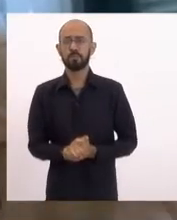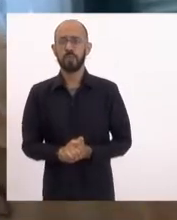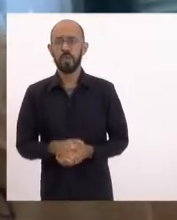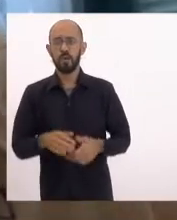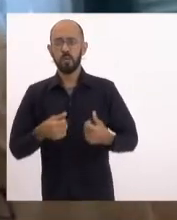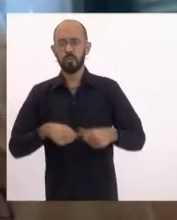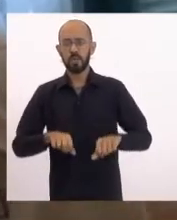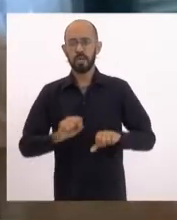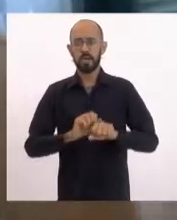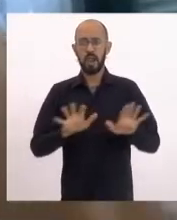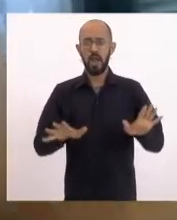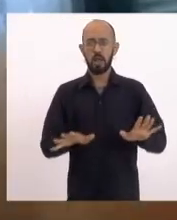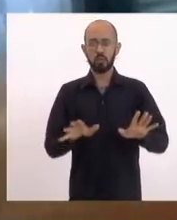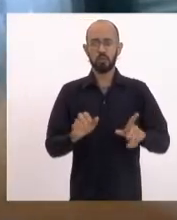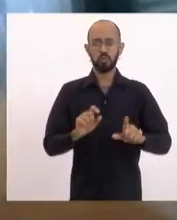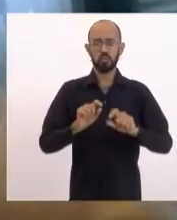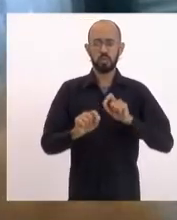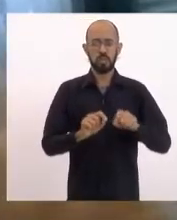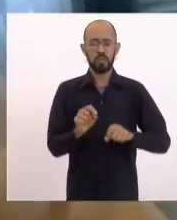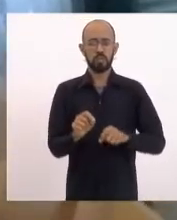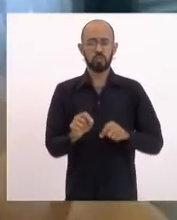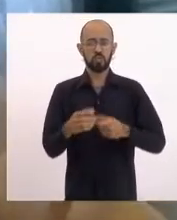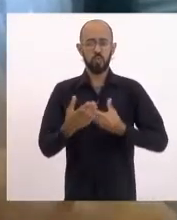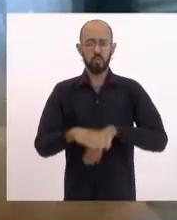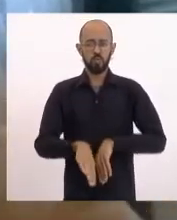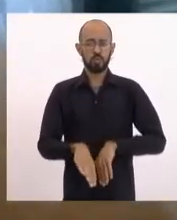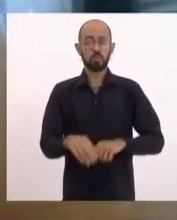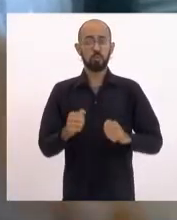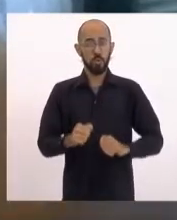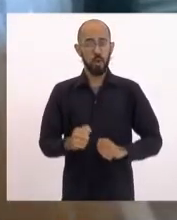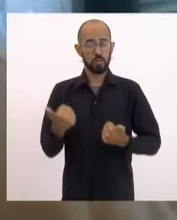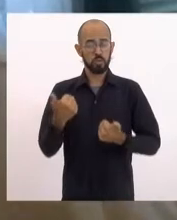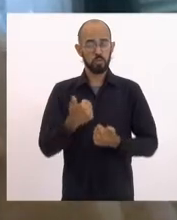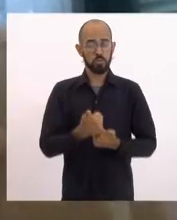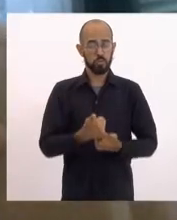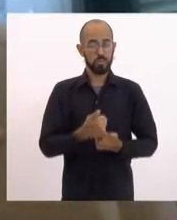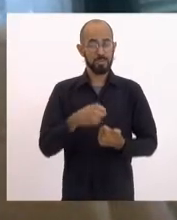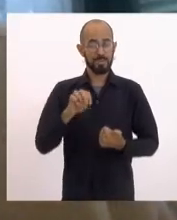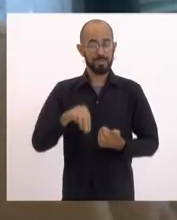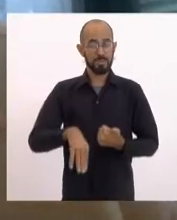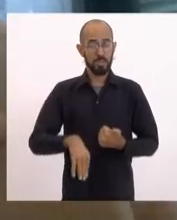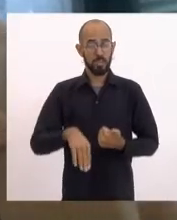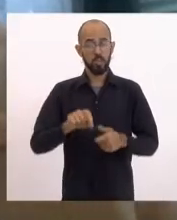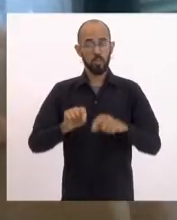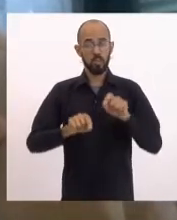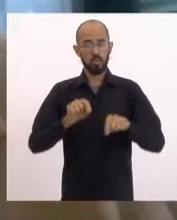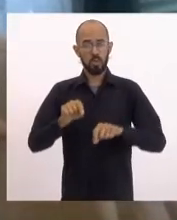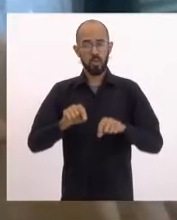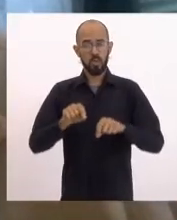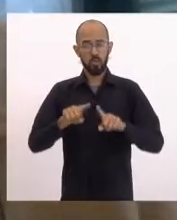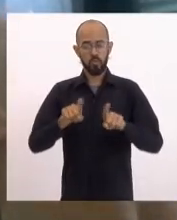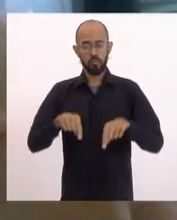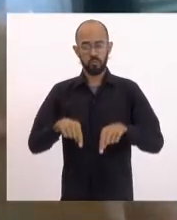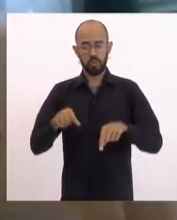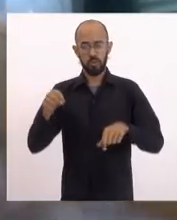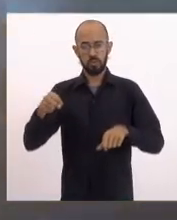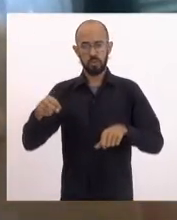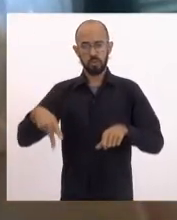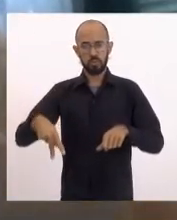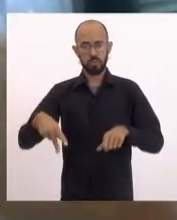os concursados podem substituir, sim, aqueles que se aposentam, que falecem,